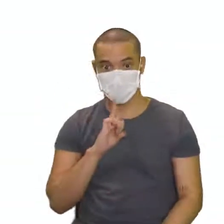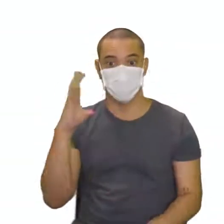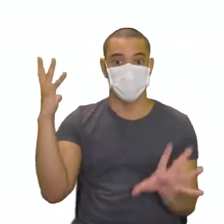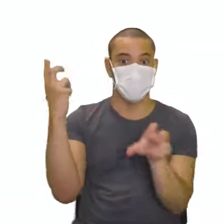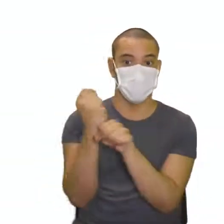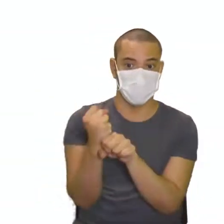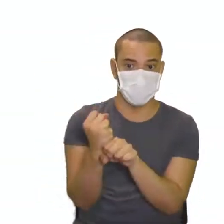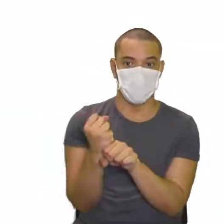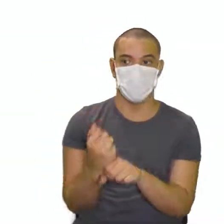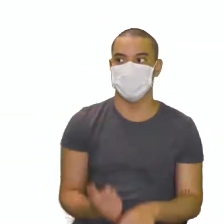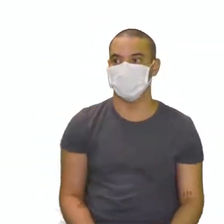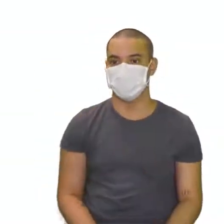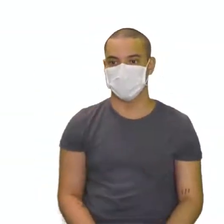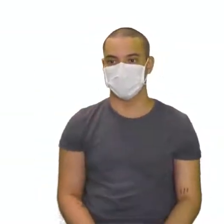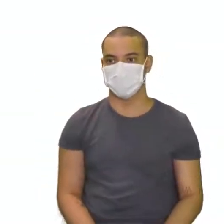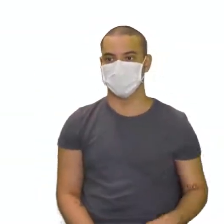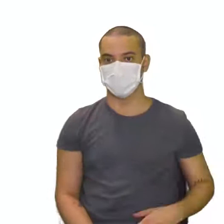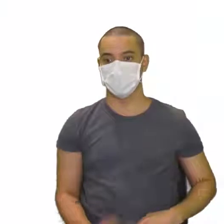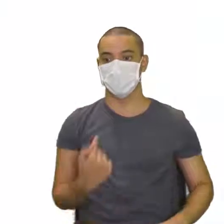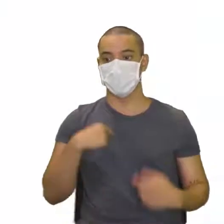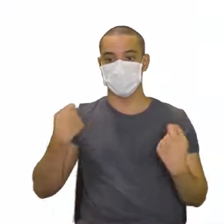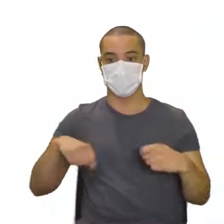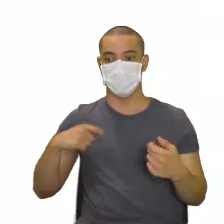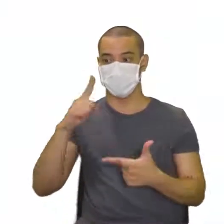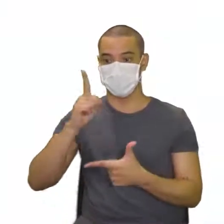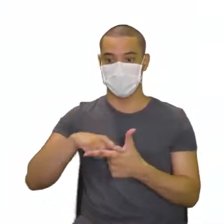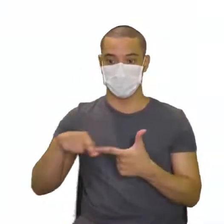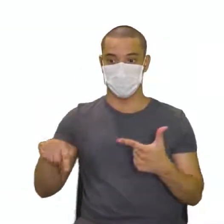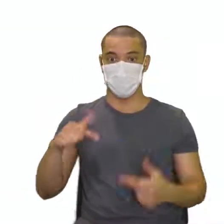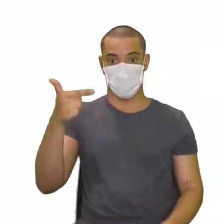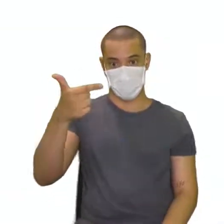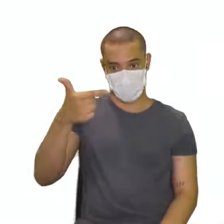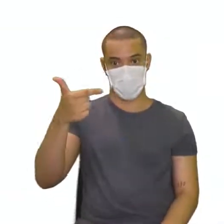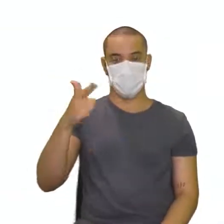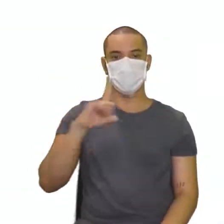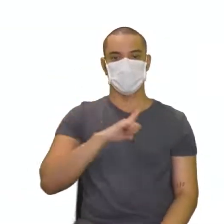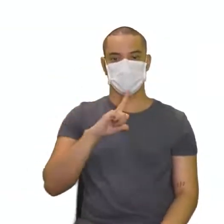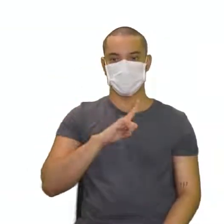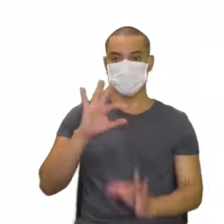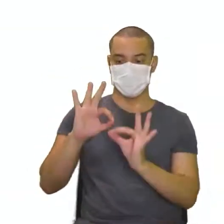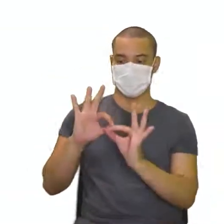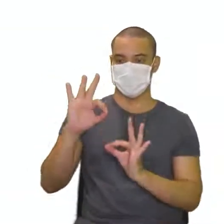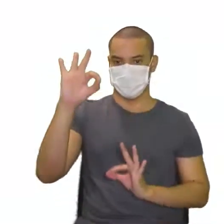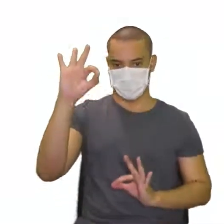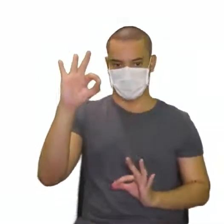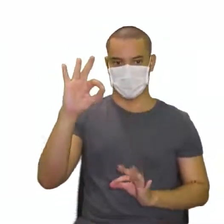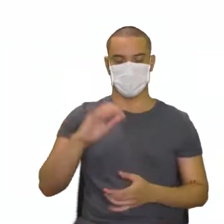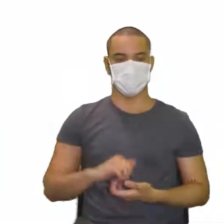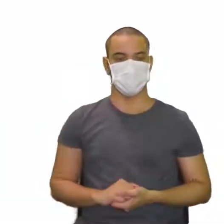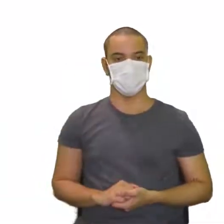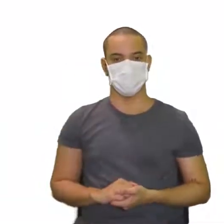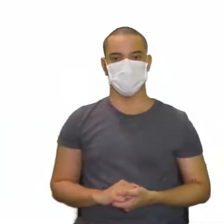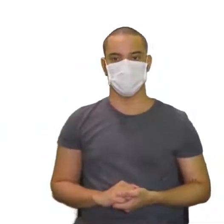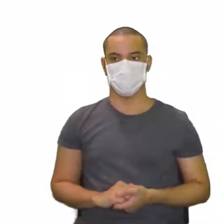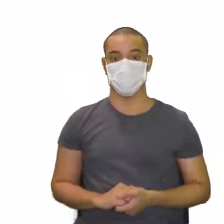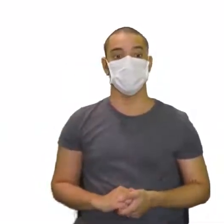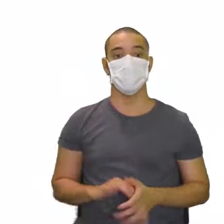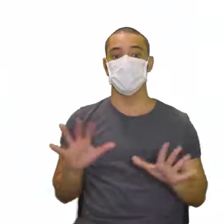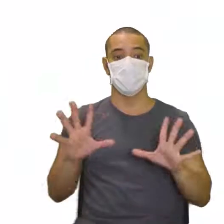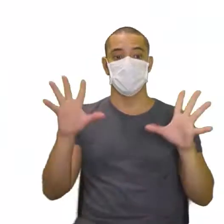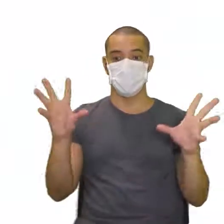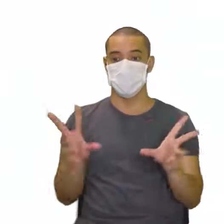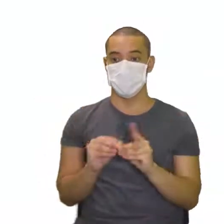total, então é só você dividir em 2 e você vai ter aí essas distâncias do ponto médio. E nesse caso aqui, o que a gente